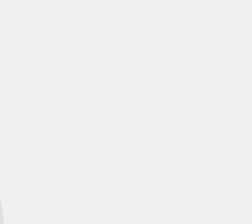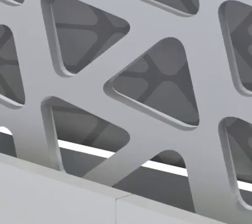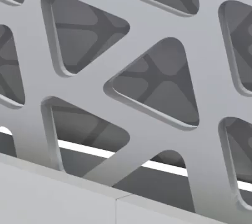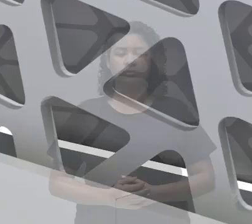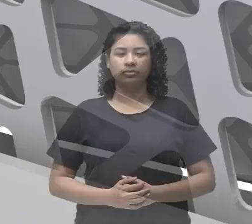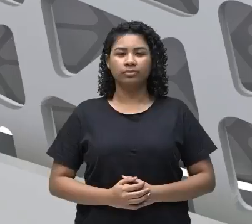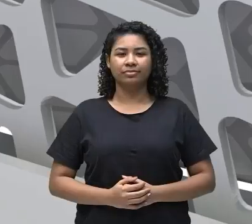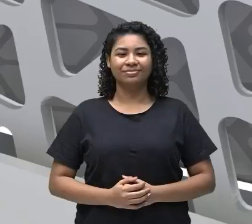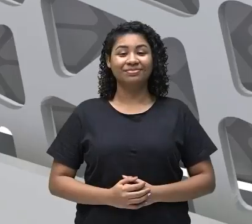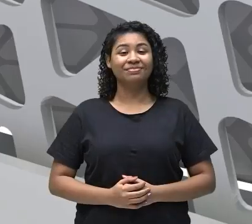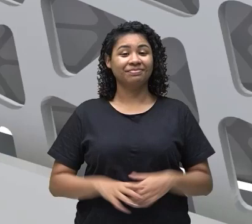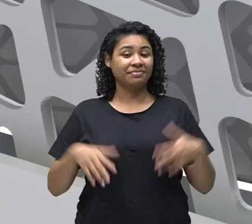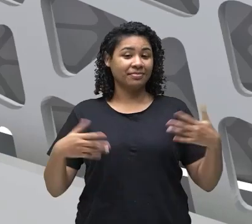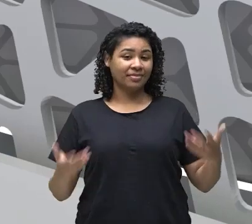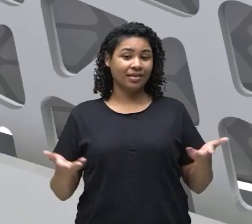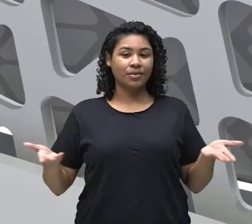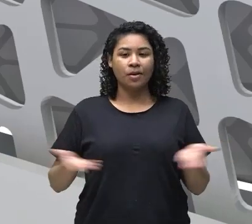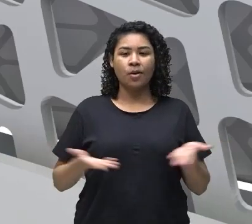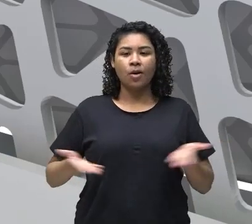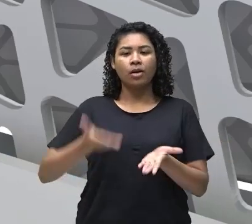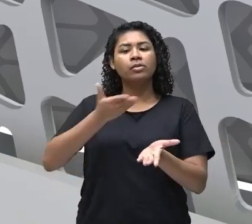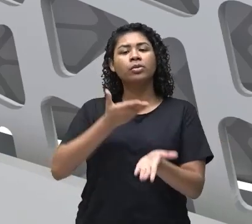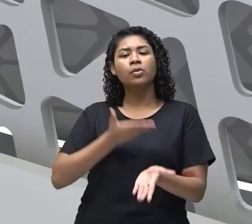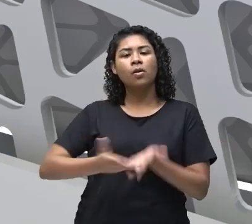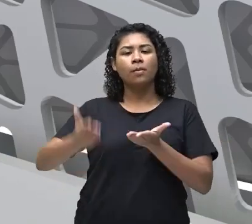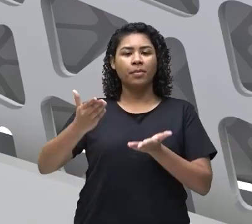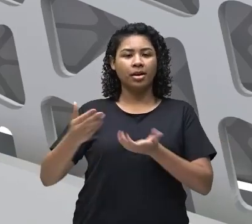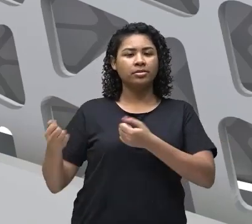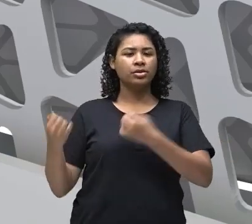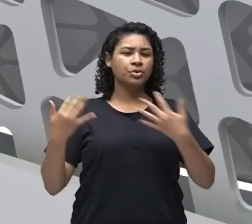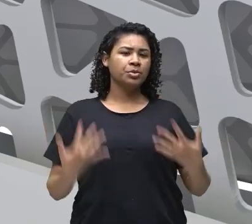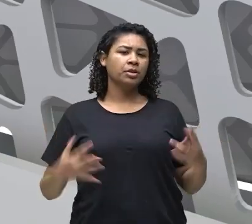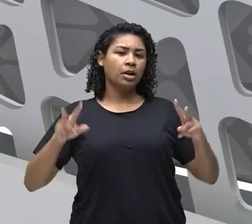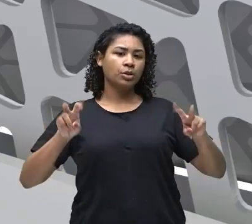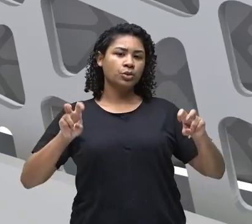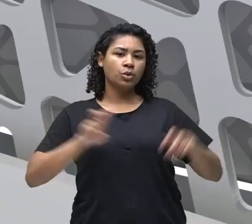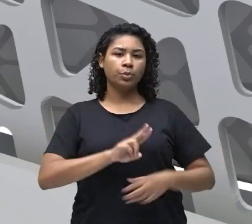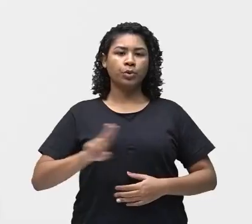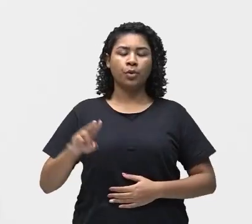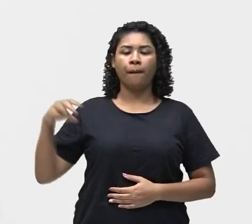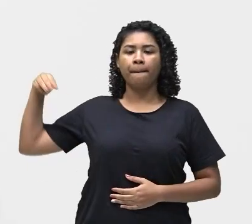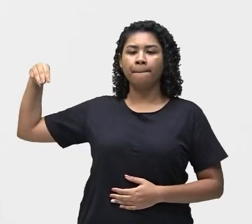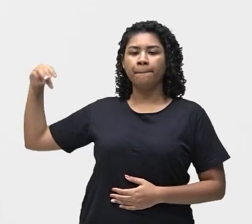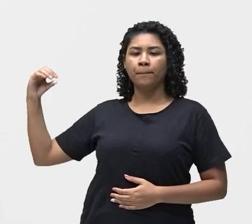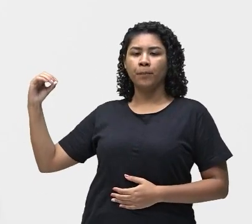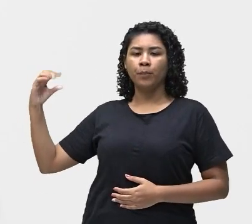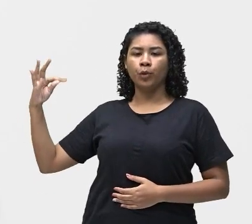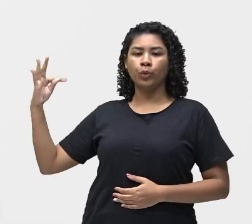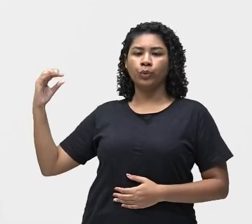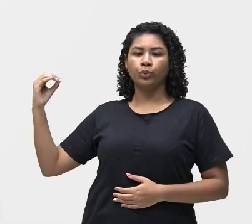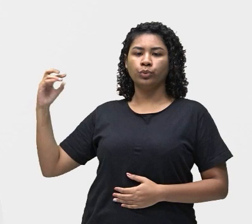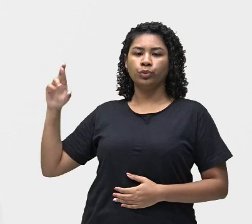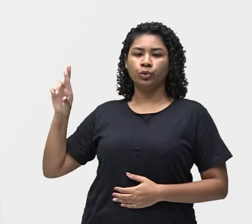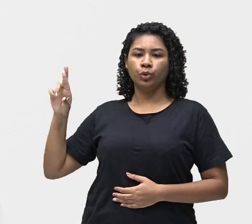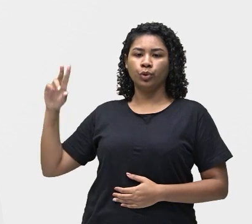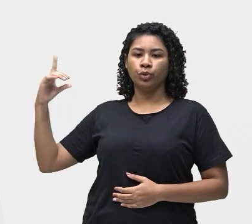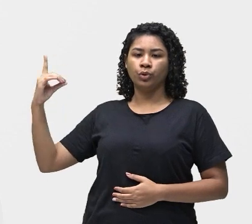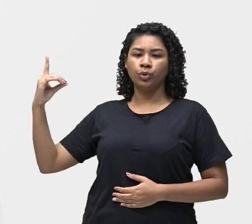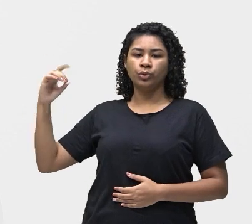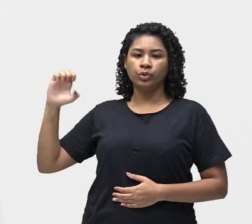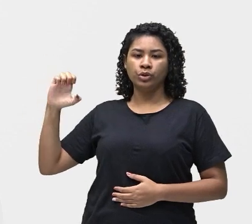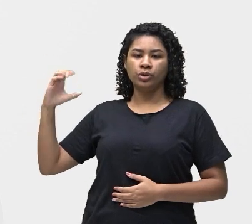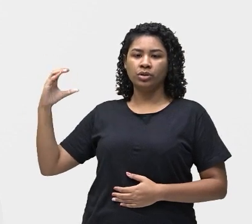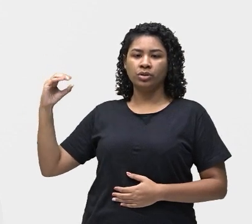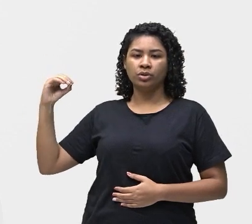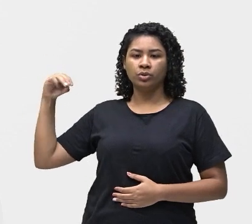E aí vamos iniciar falando sobre o motor de combustão interna né Então esse é um conteúdo né